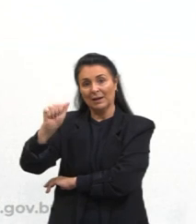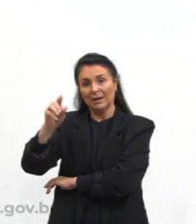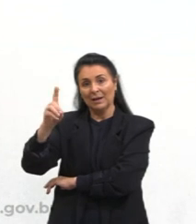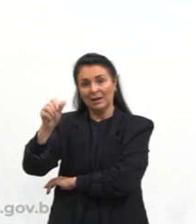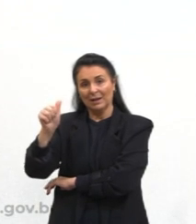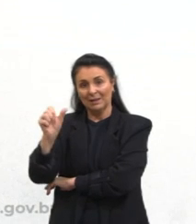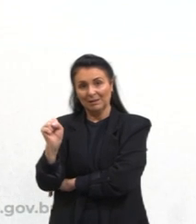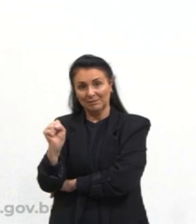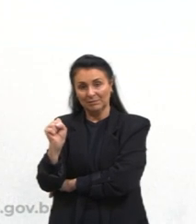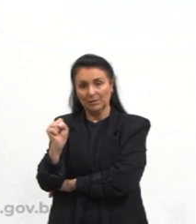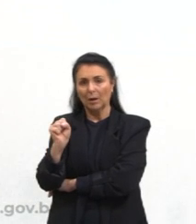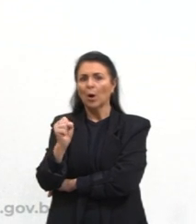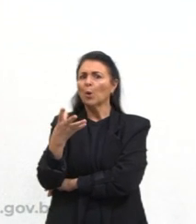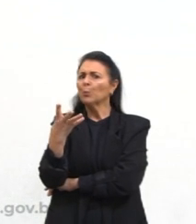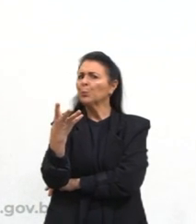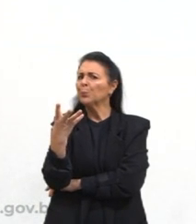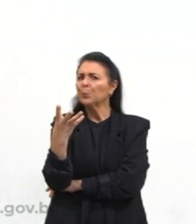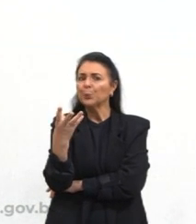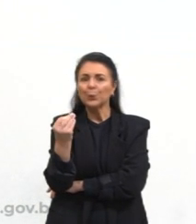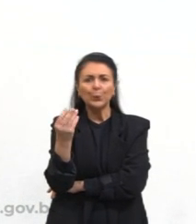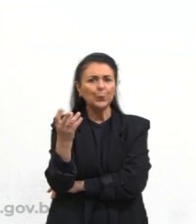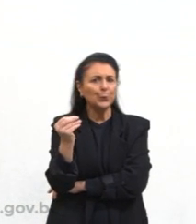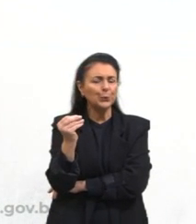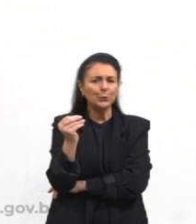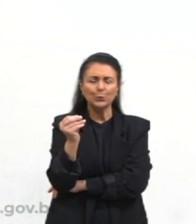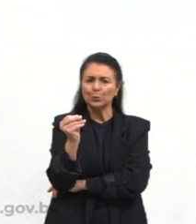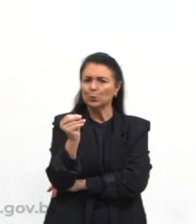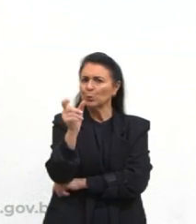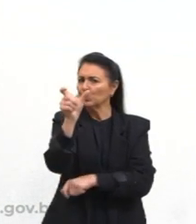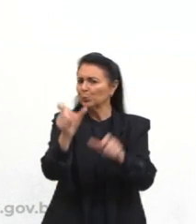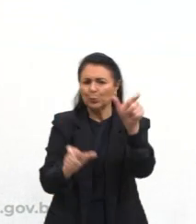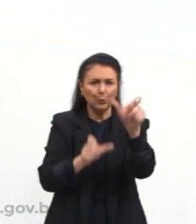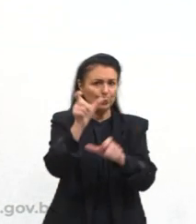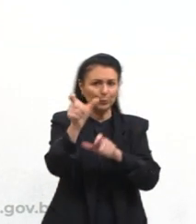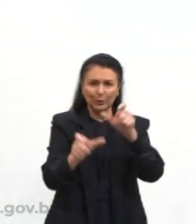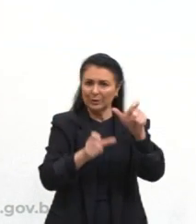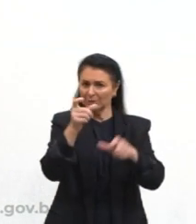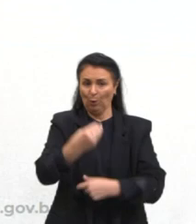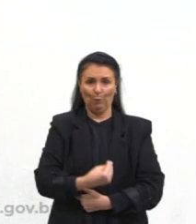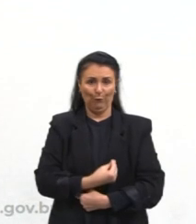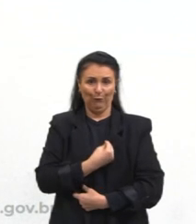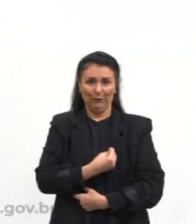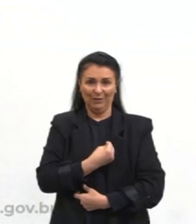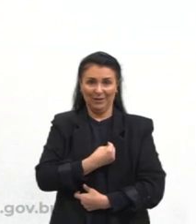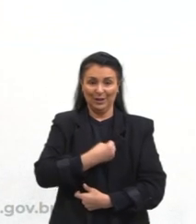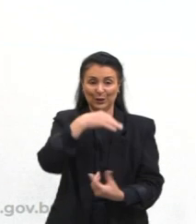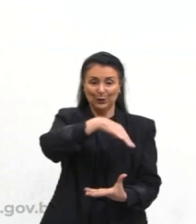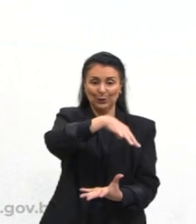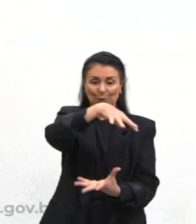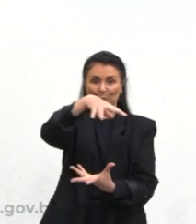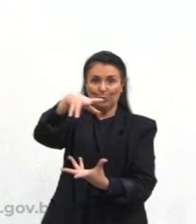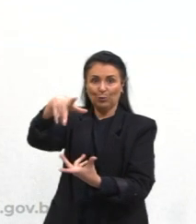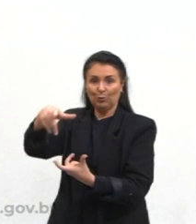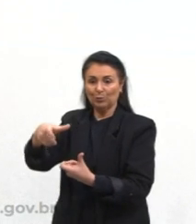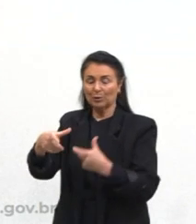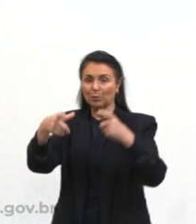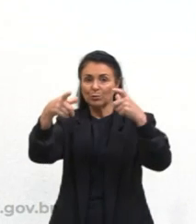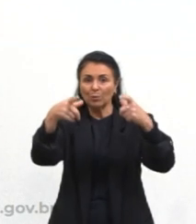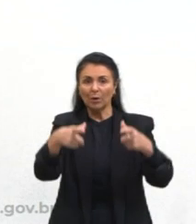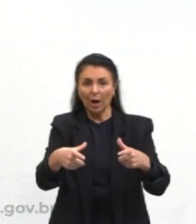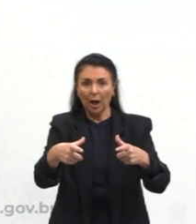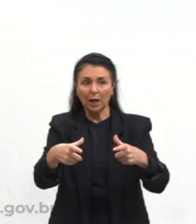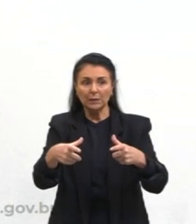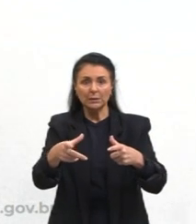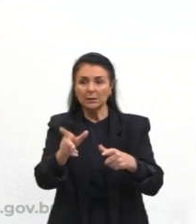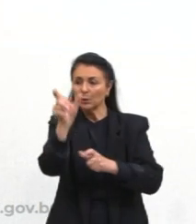então que ela é pensamente povoada são os locais que nós mais pessoas no mundo têm são os locais que a gente